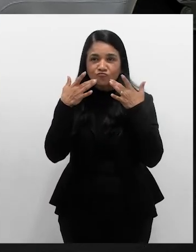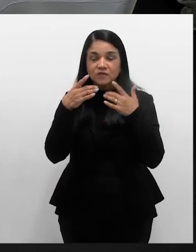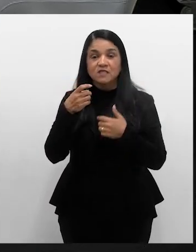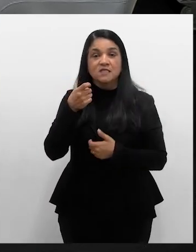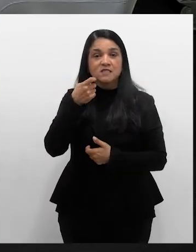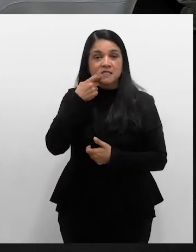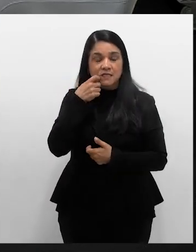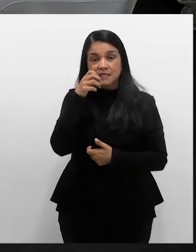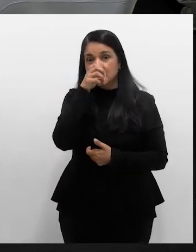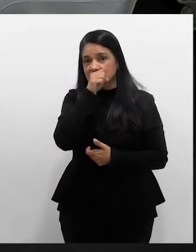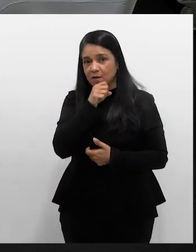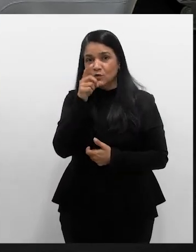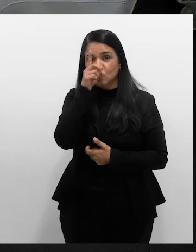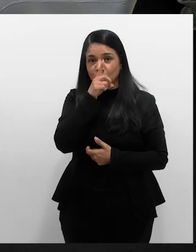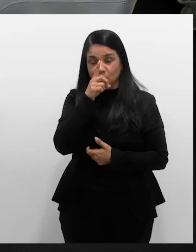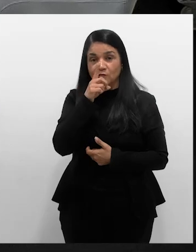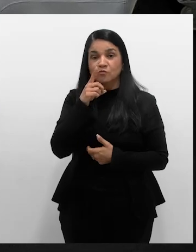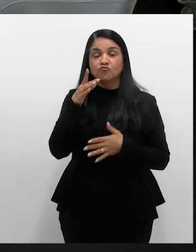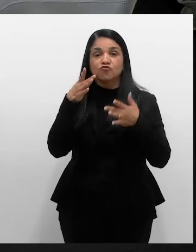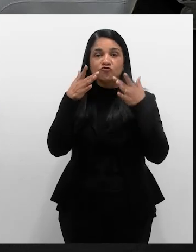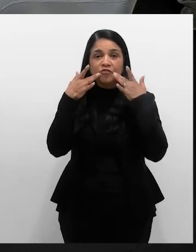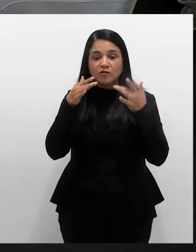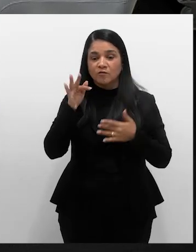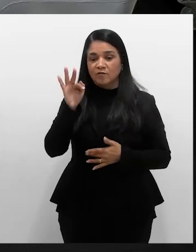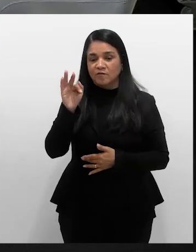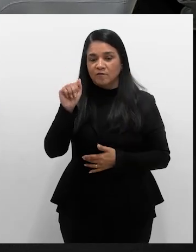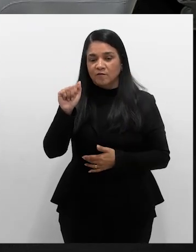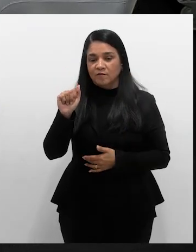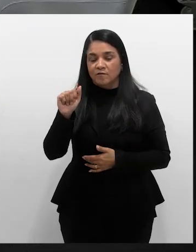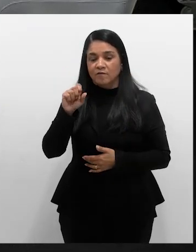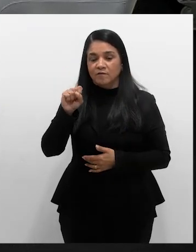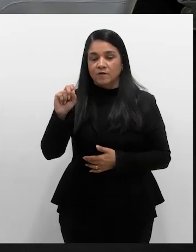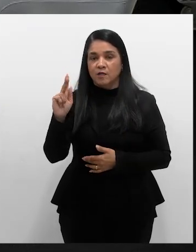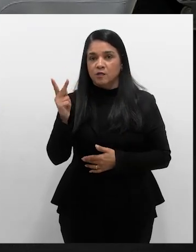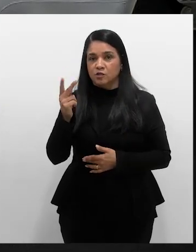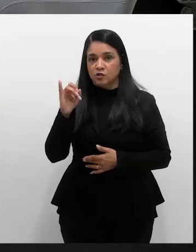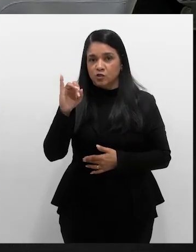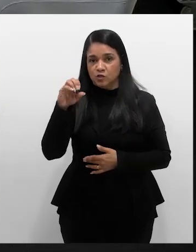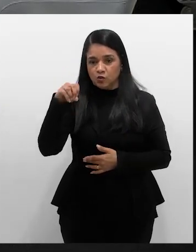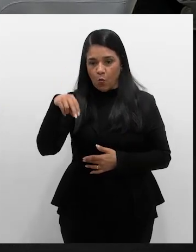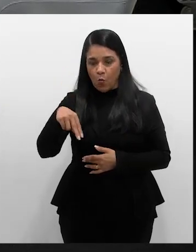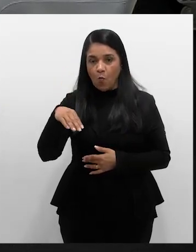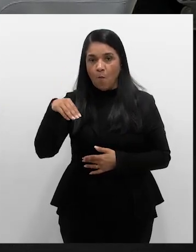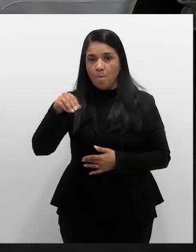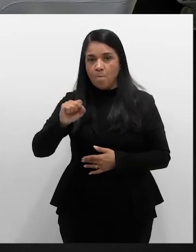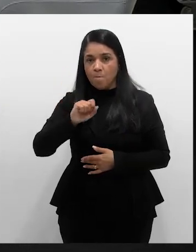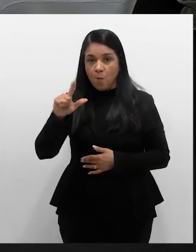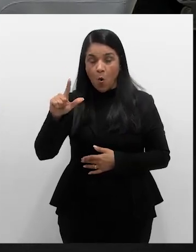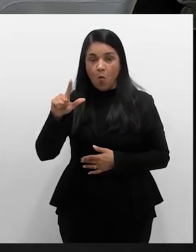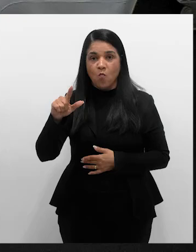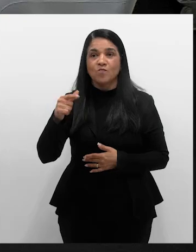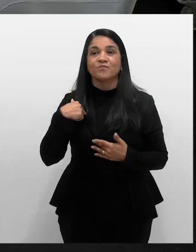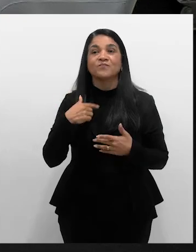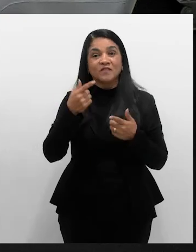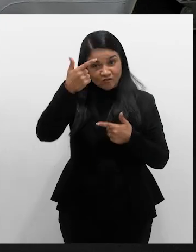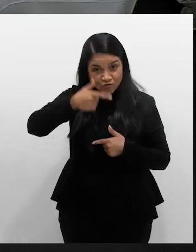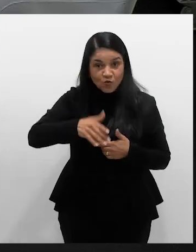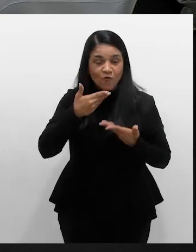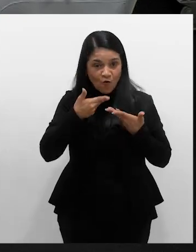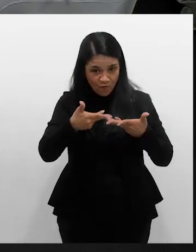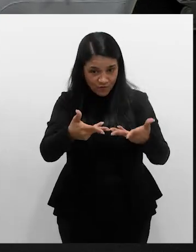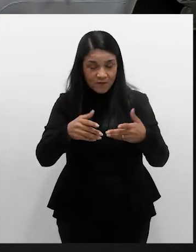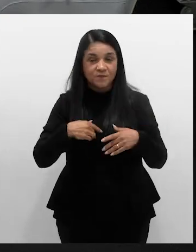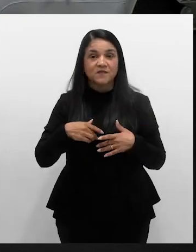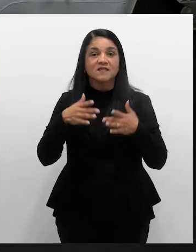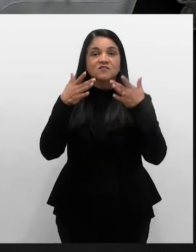em que dias da semana? Sexta, sábado e domingo, no Teatro Fashion Mall, em São Conrado. Ele já está convidando. Já estou fazendo. Já está convidando. Convida de novo, então.